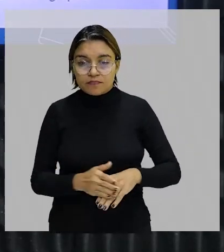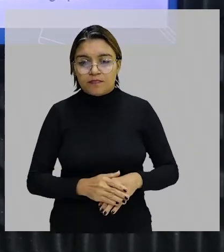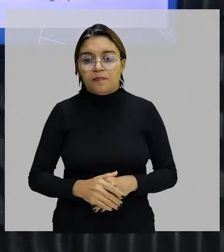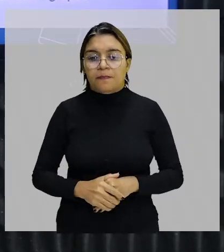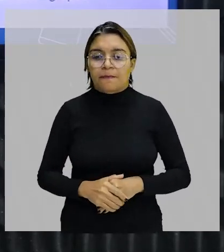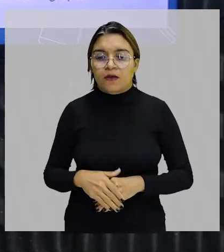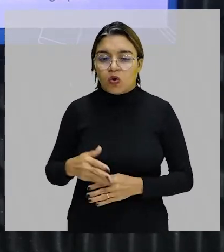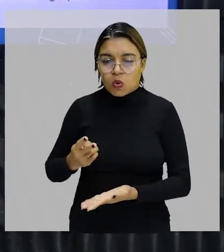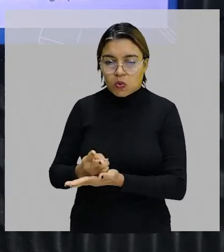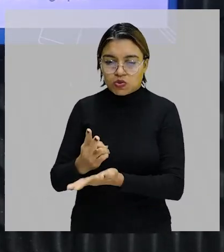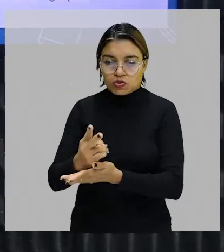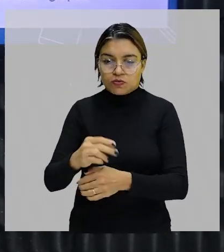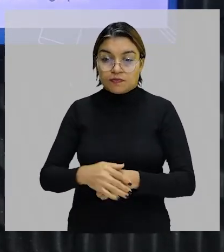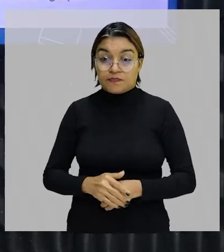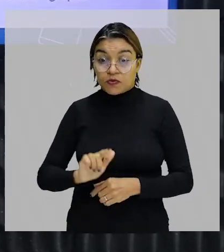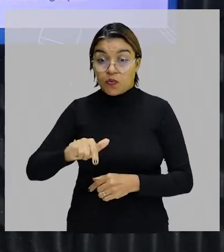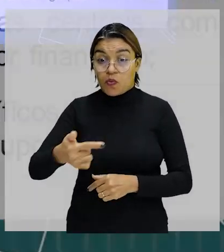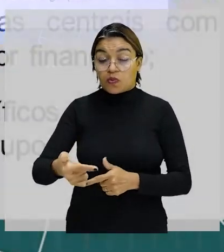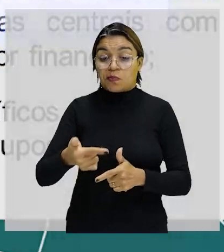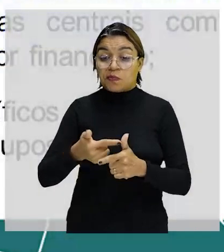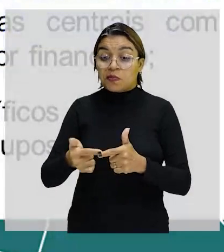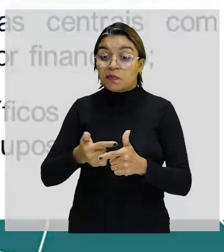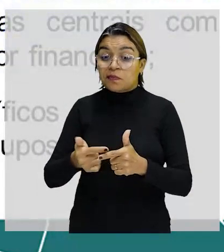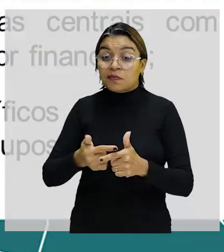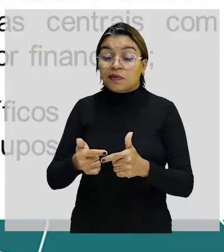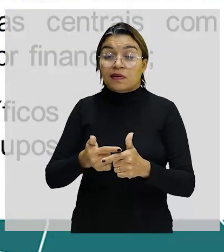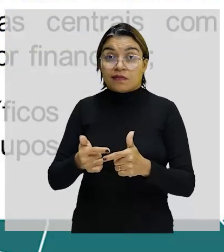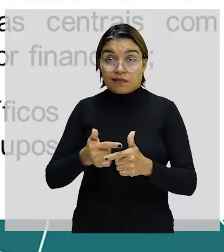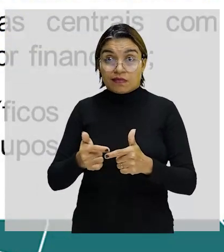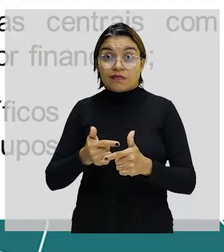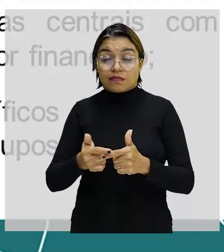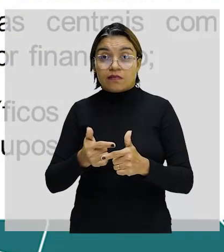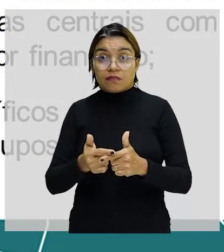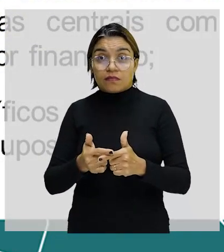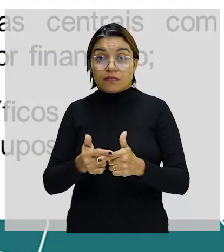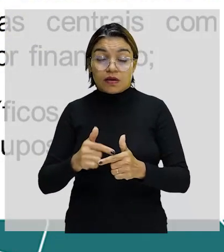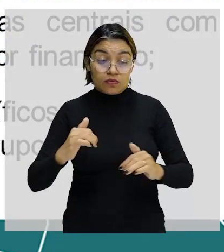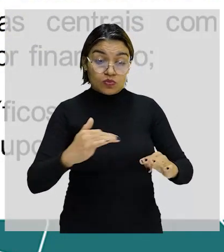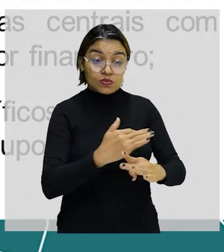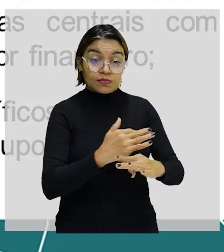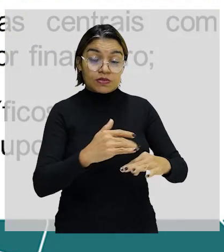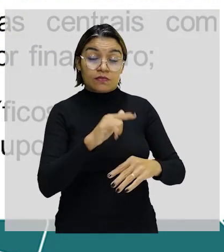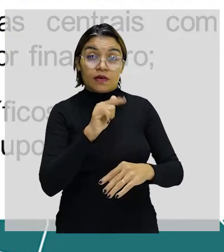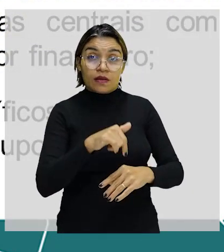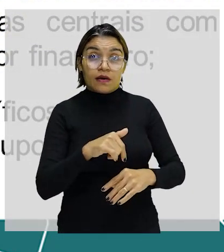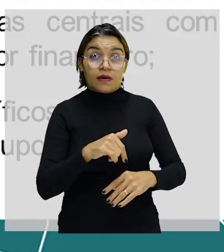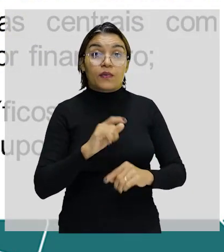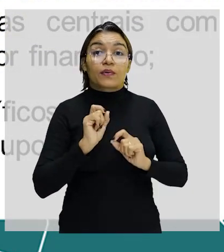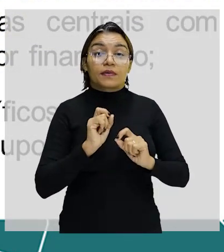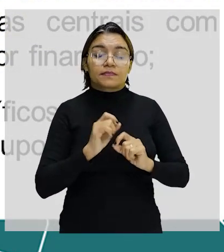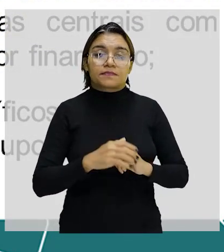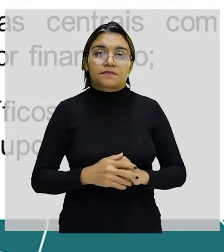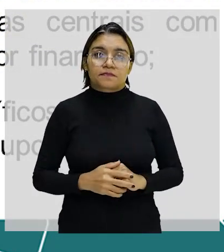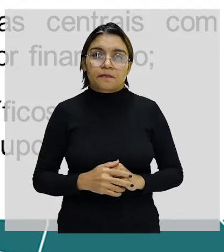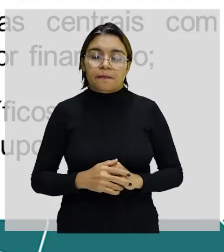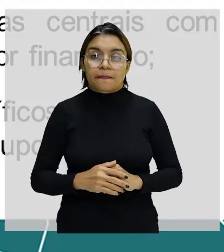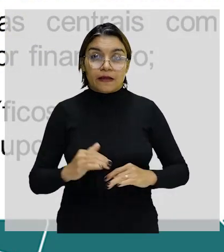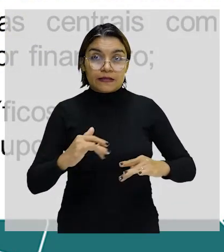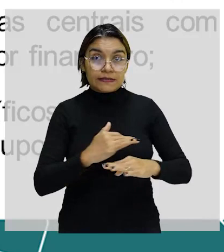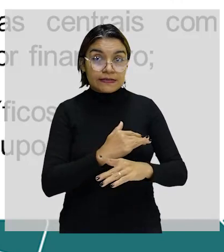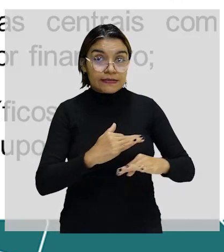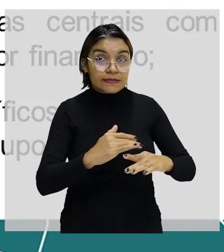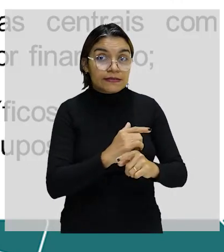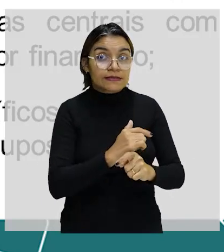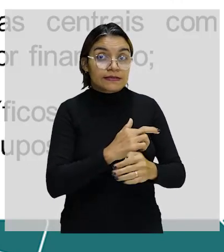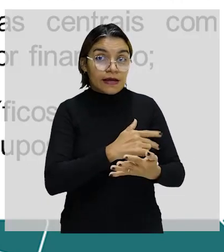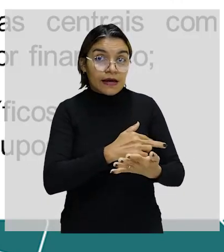Evoluindo, um outro problema muito presente do nosso espaço urbano, né, principalmente das cidades que crescem